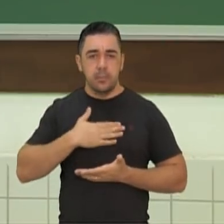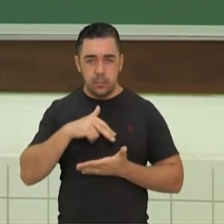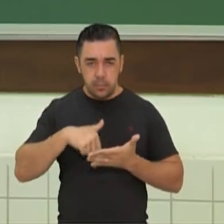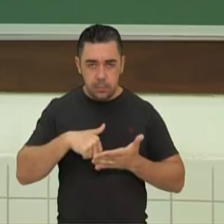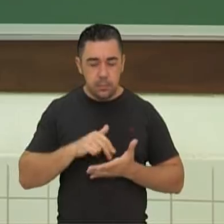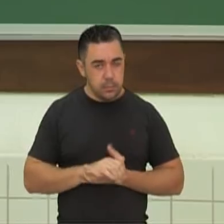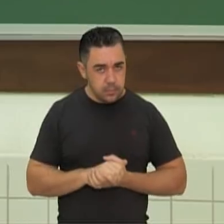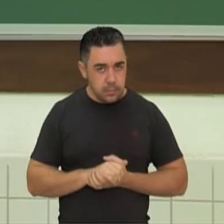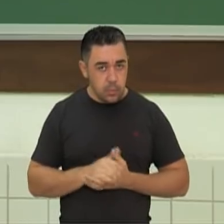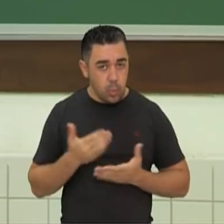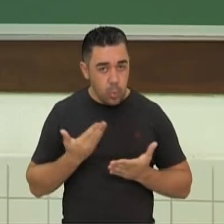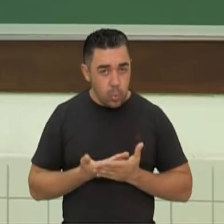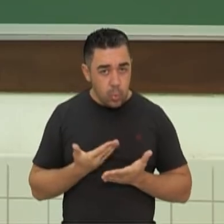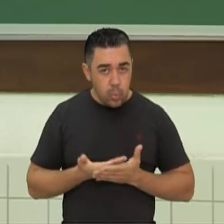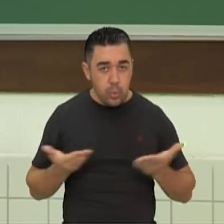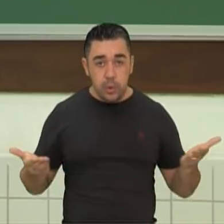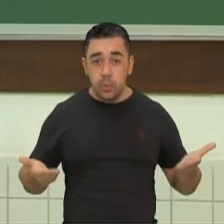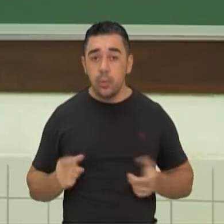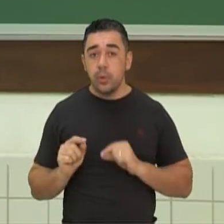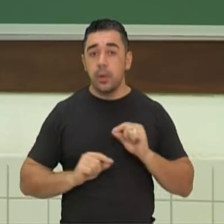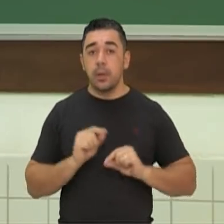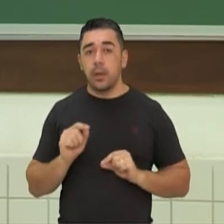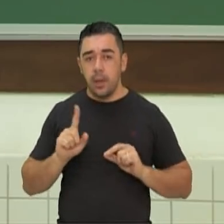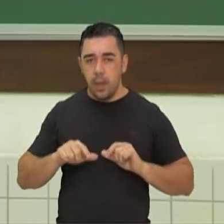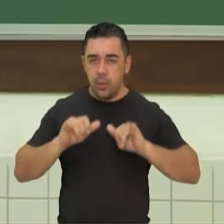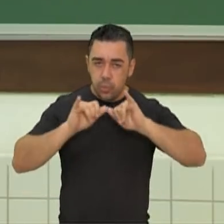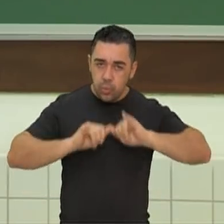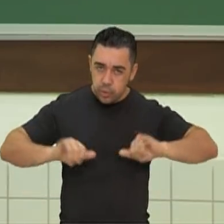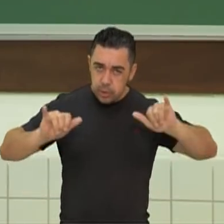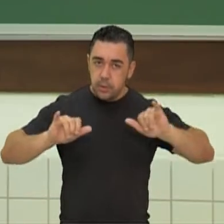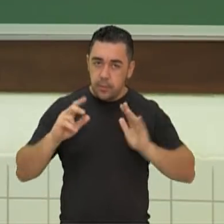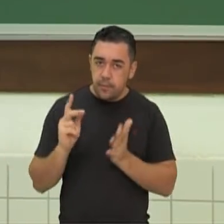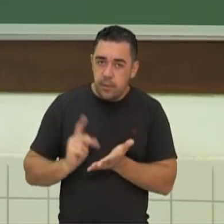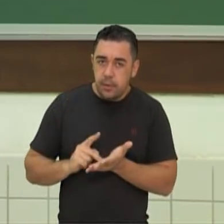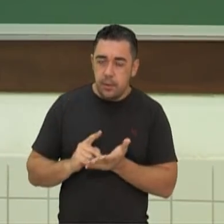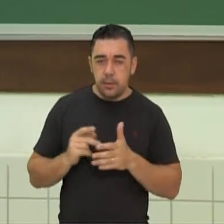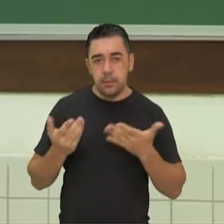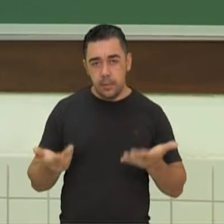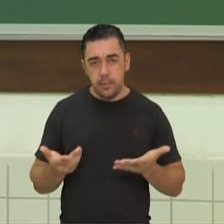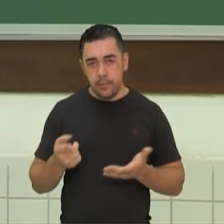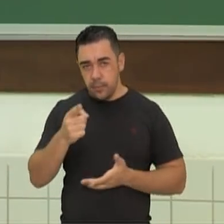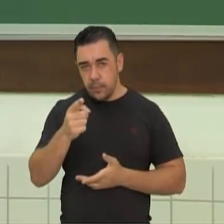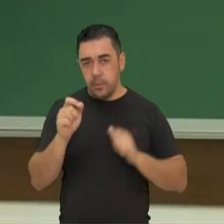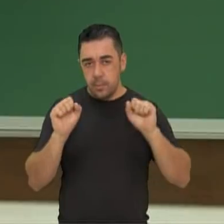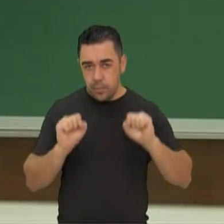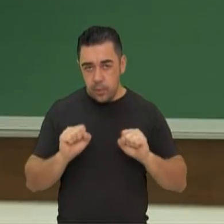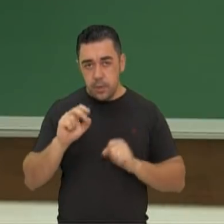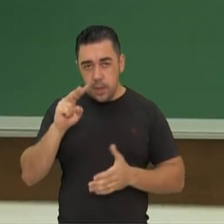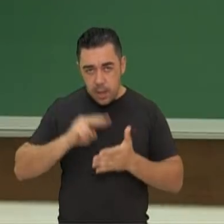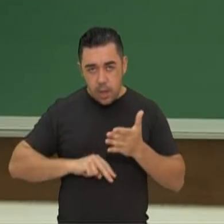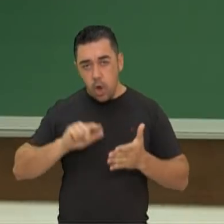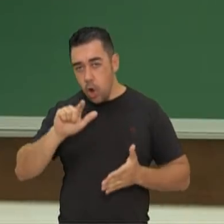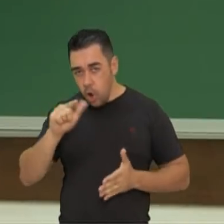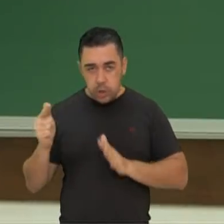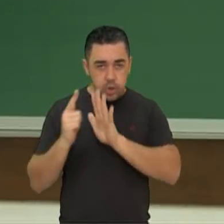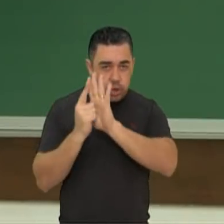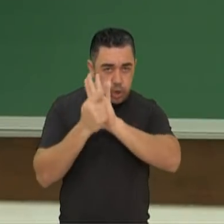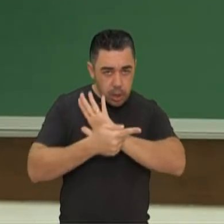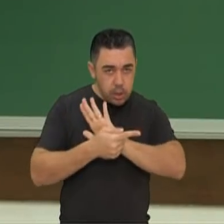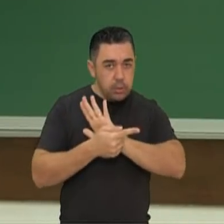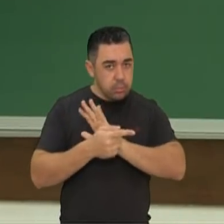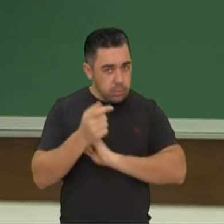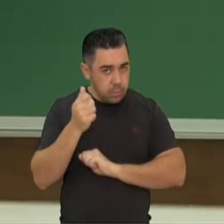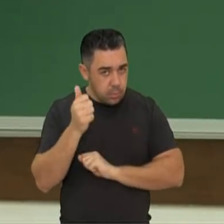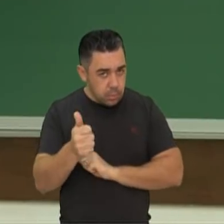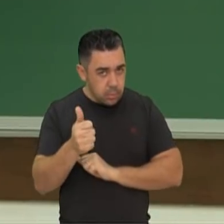bem? Nessa aula de hoje nós estamos trabalhando a notícia, não é verdade? Tá? Mas você pode ler outros gêneros também.